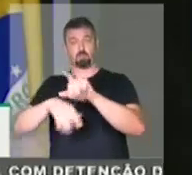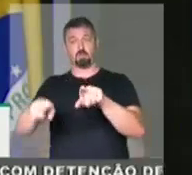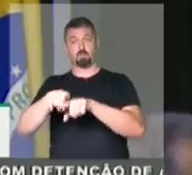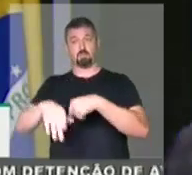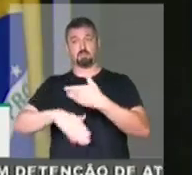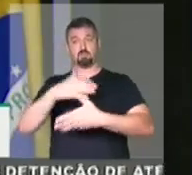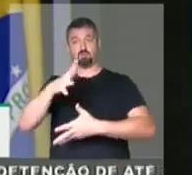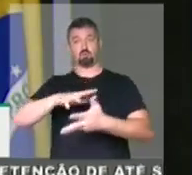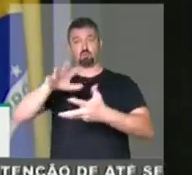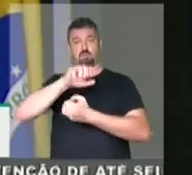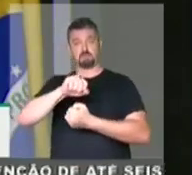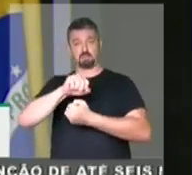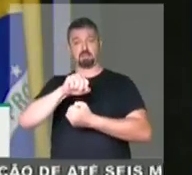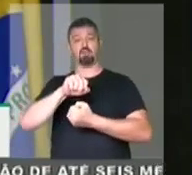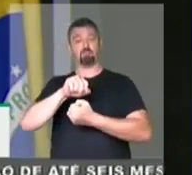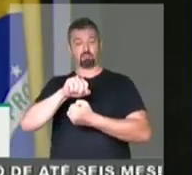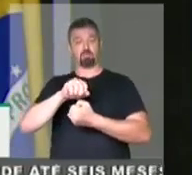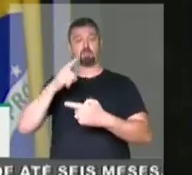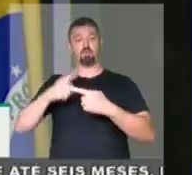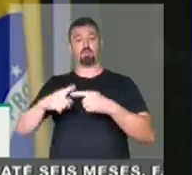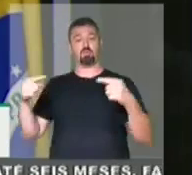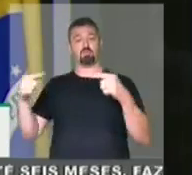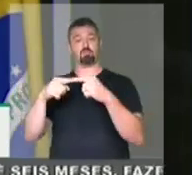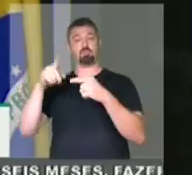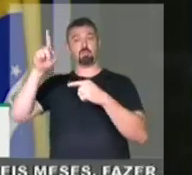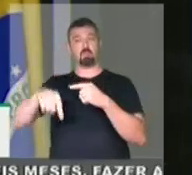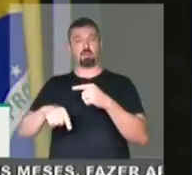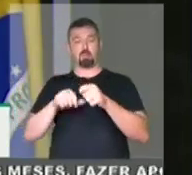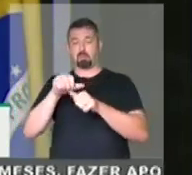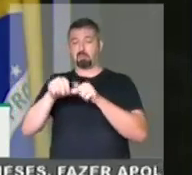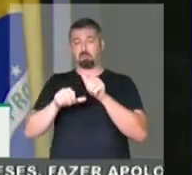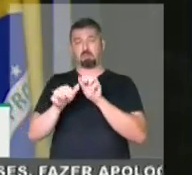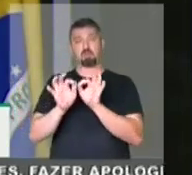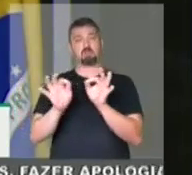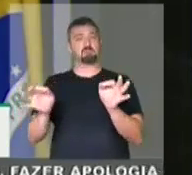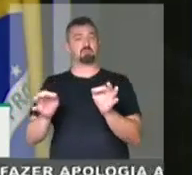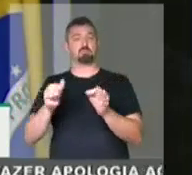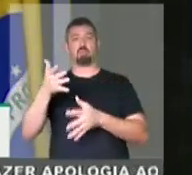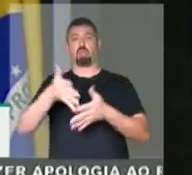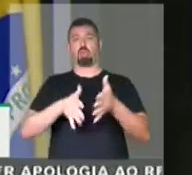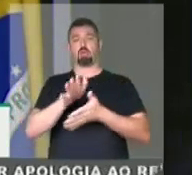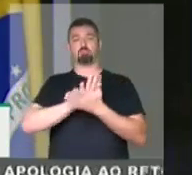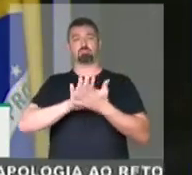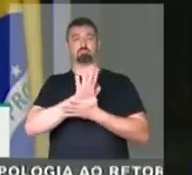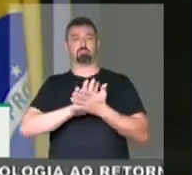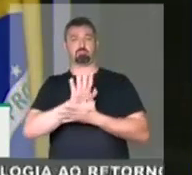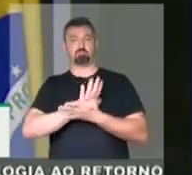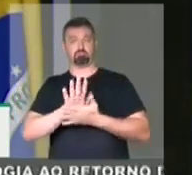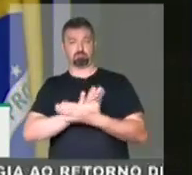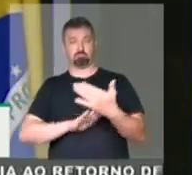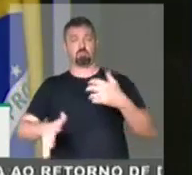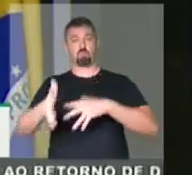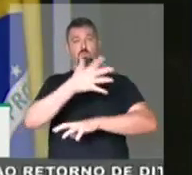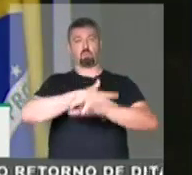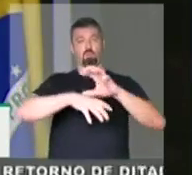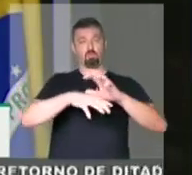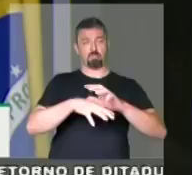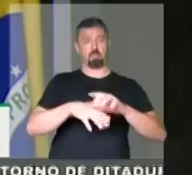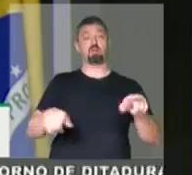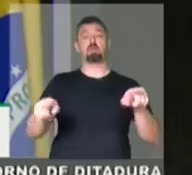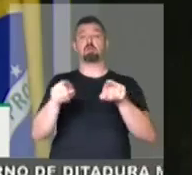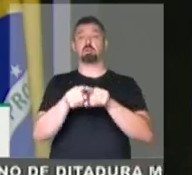e Desenvolvimento Sustentável, por se tratar de pequena alteração que não trará maiores impactos ao meio